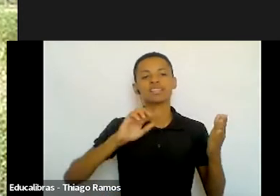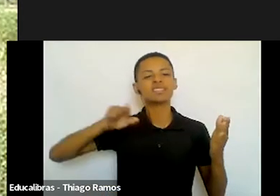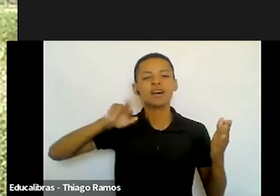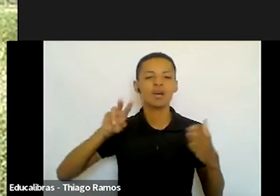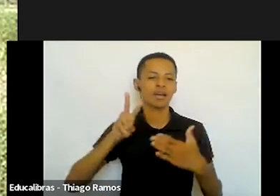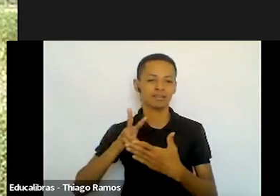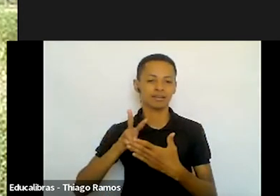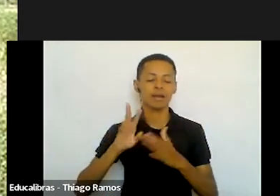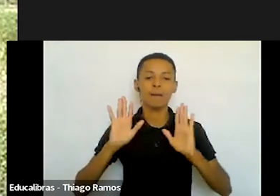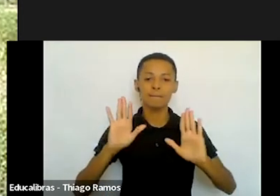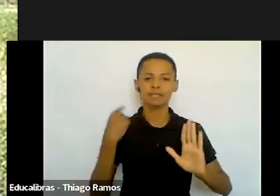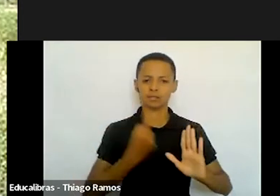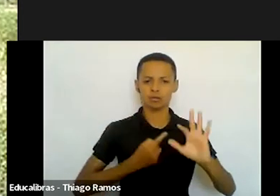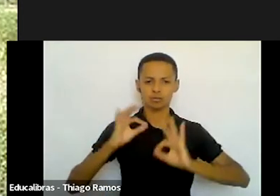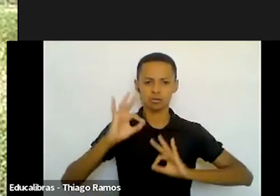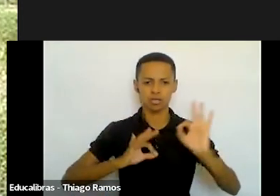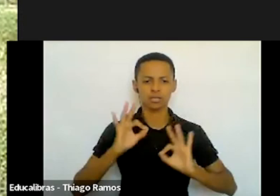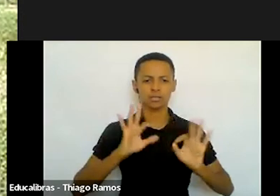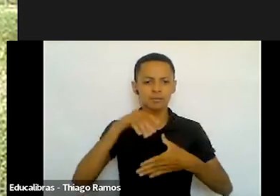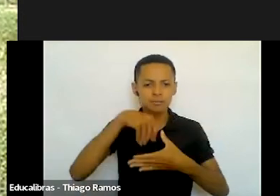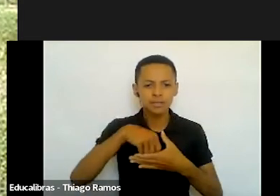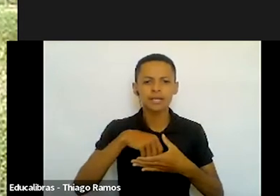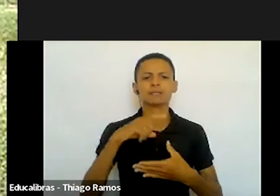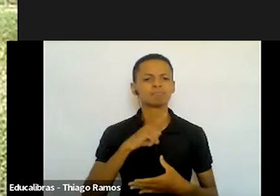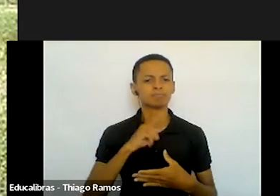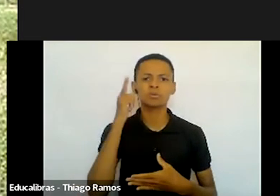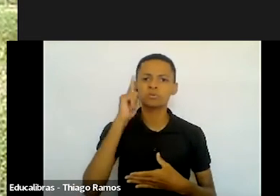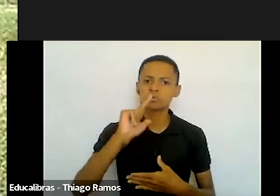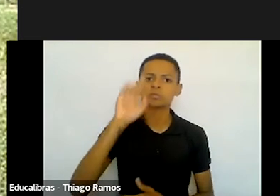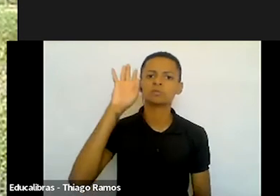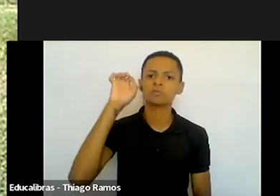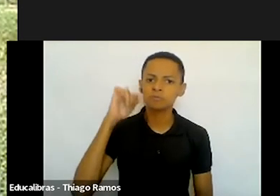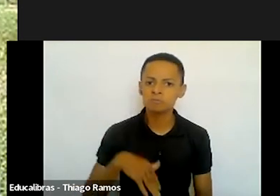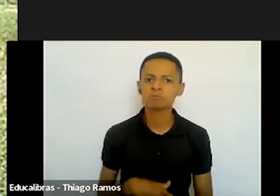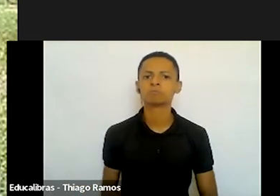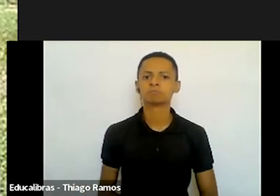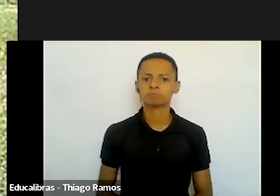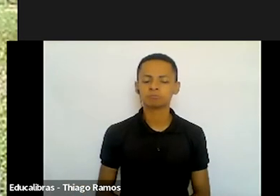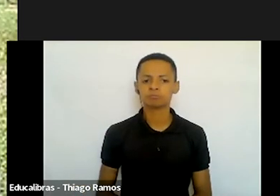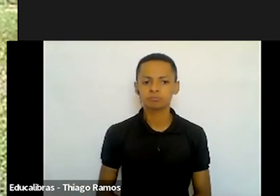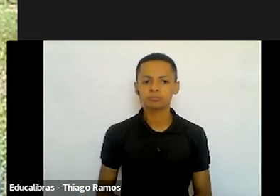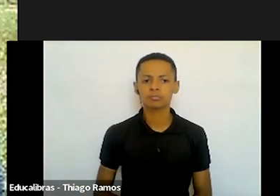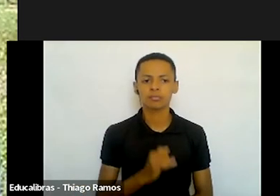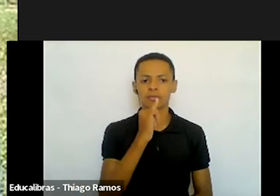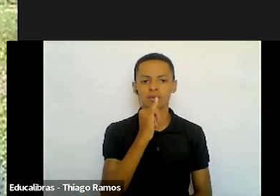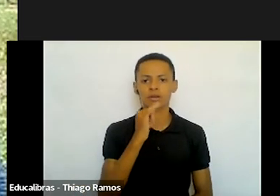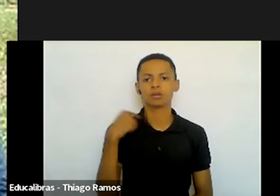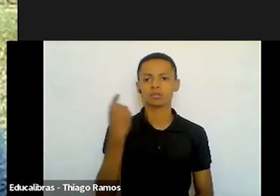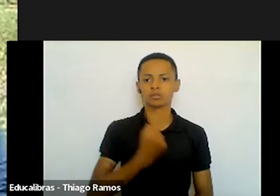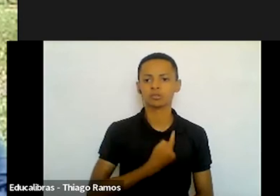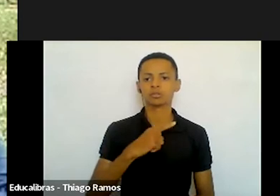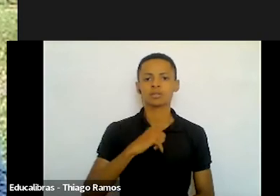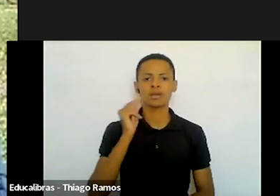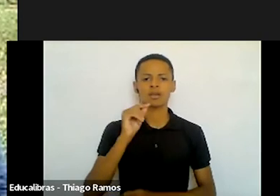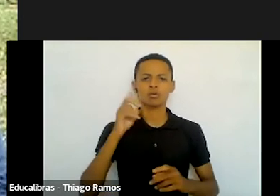nossa forma de organização internamente tem funcionado muito bem. No sentido de a gente ter as nossas lideranças, de